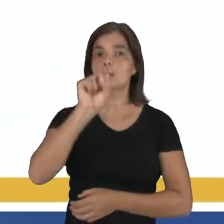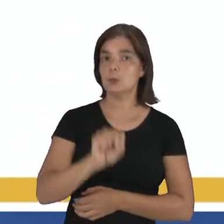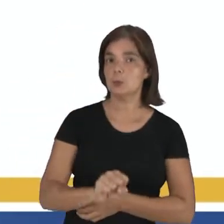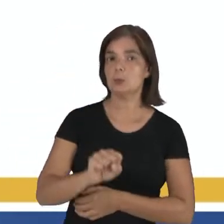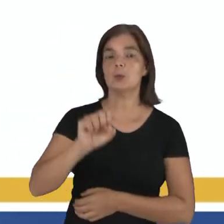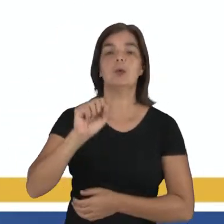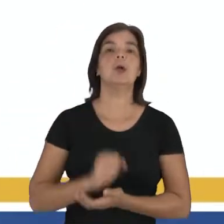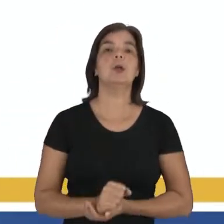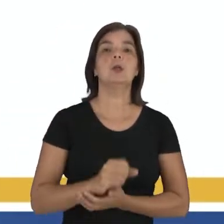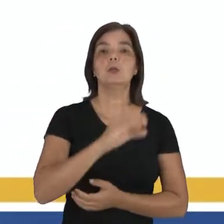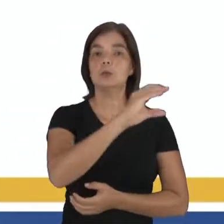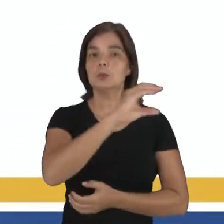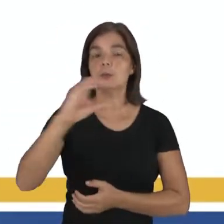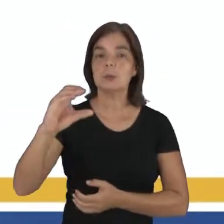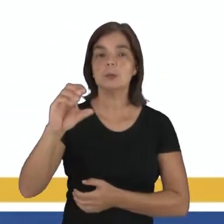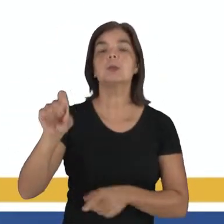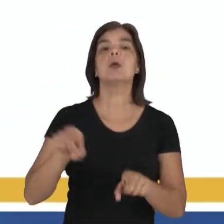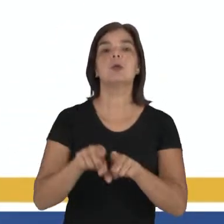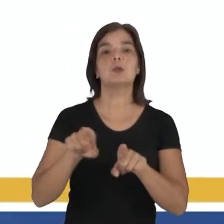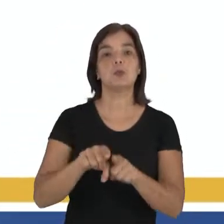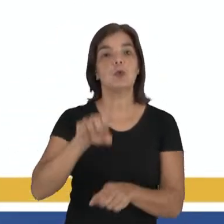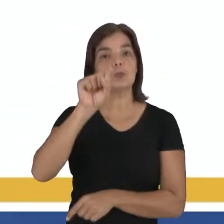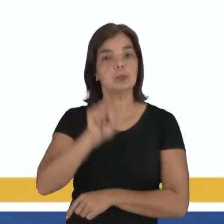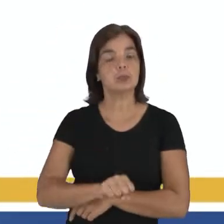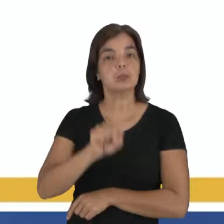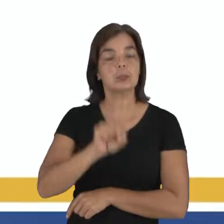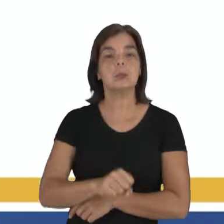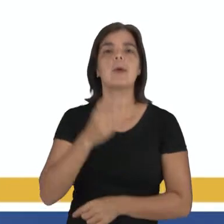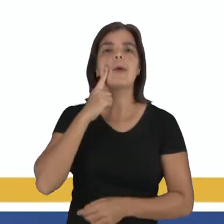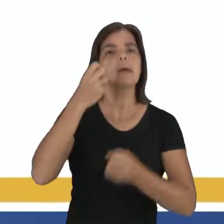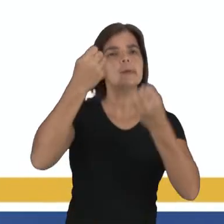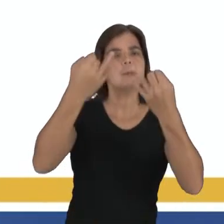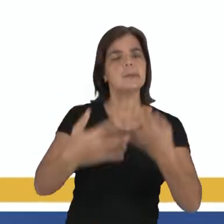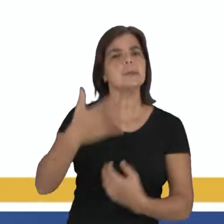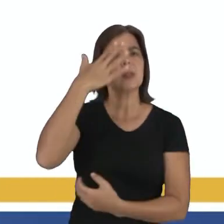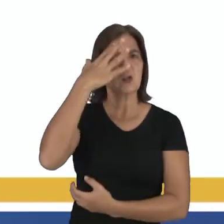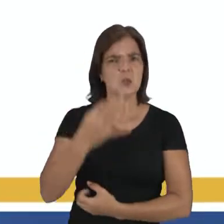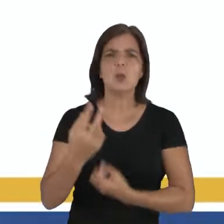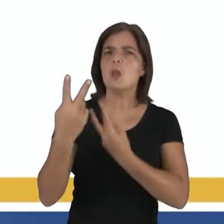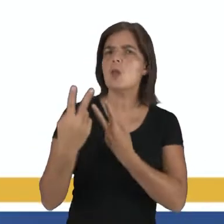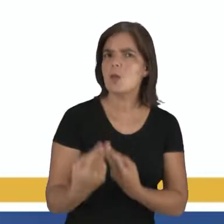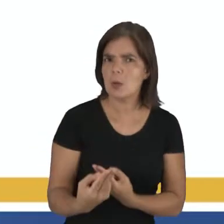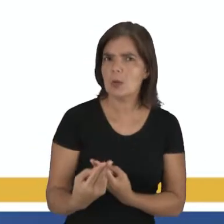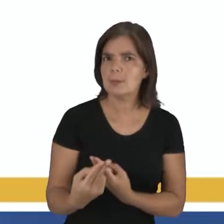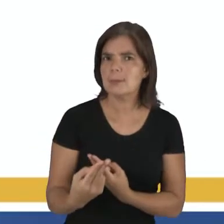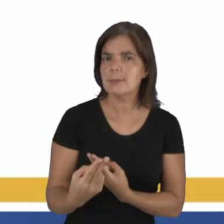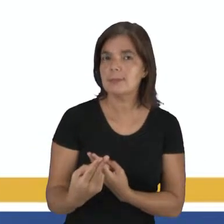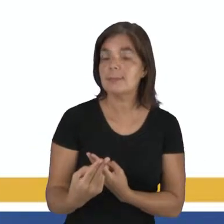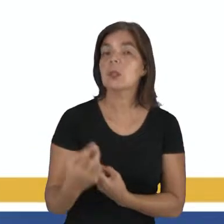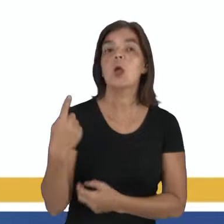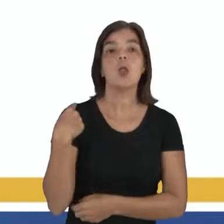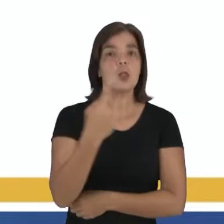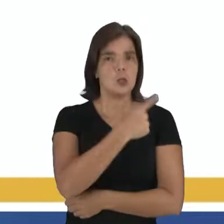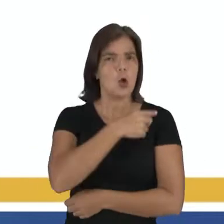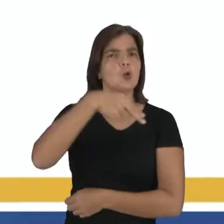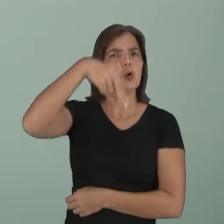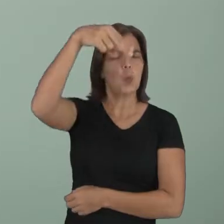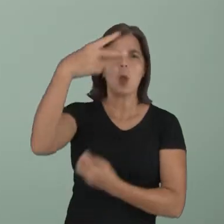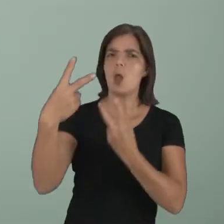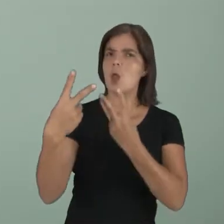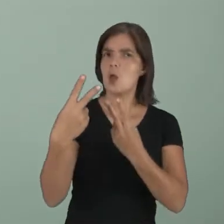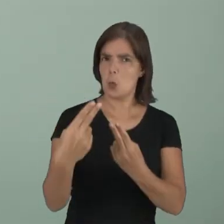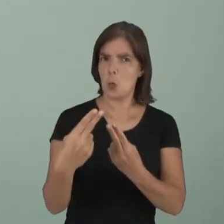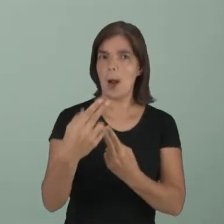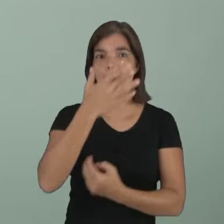sul, região centro-oeste, região sudeste, falam exatamente do mesmo jeito? Nós do norte falamos da